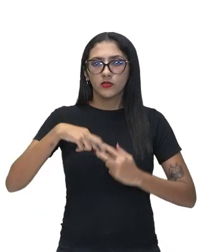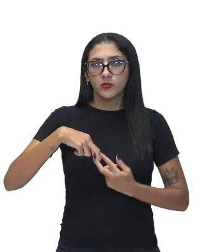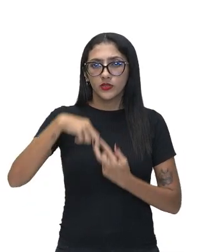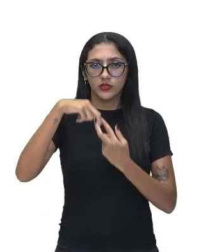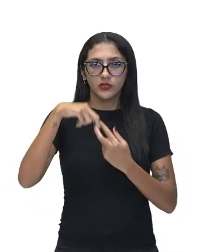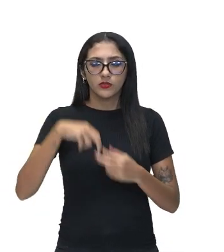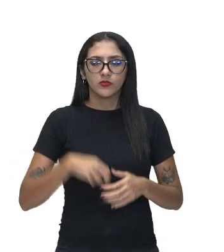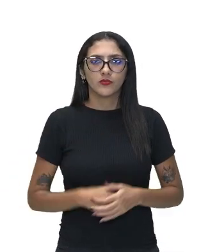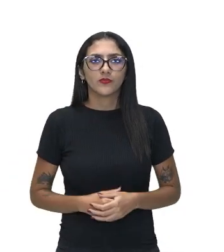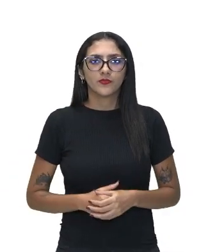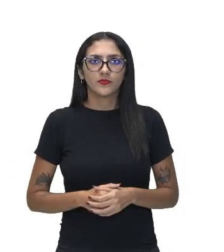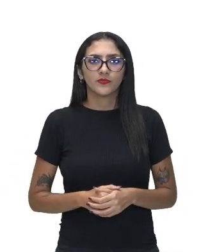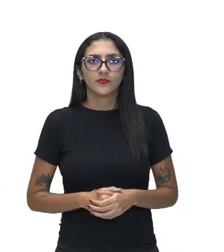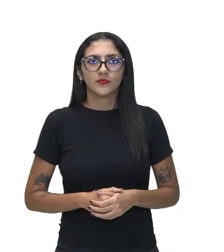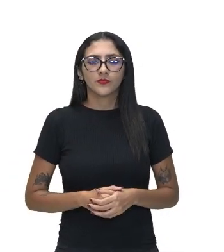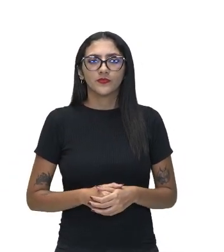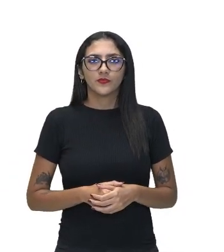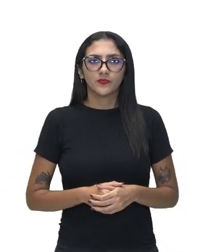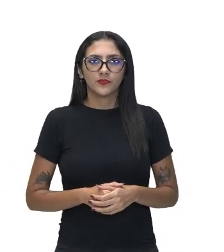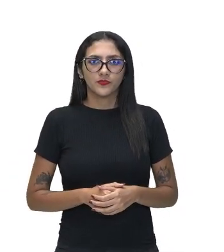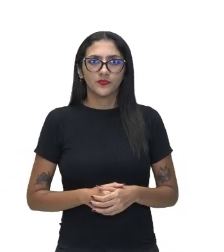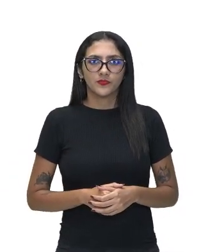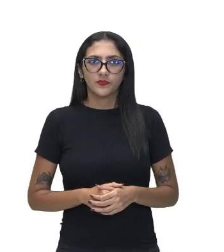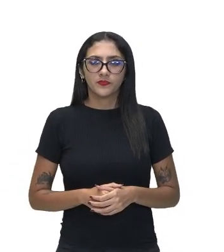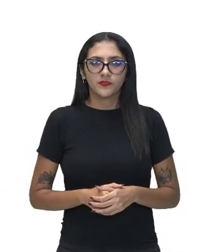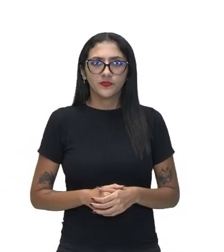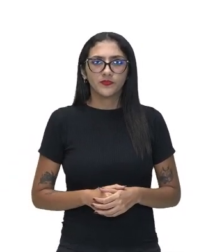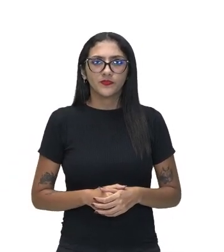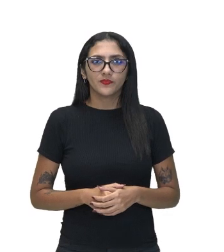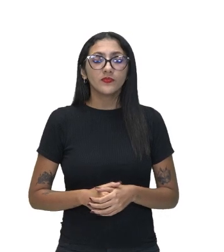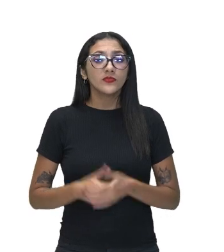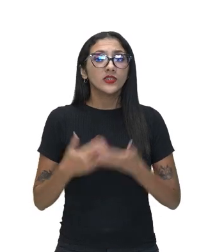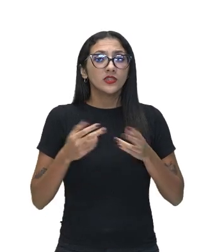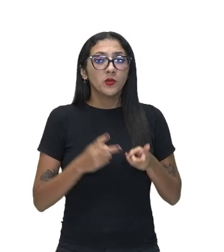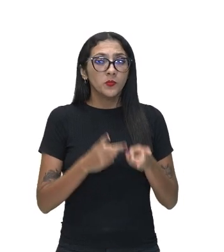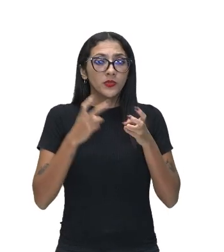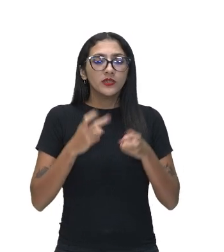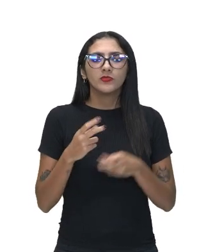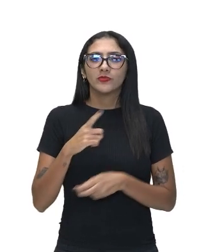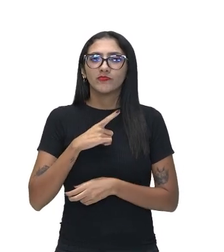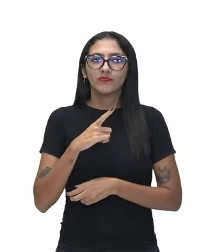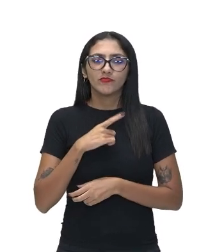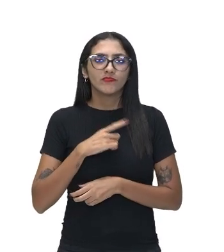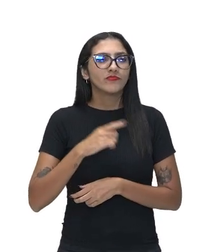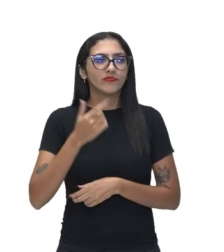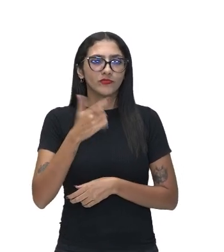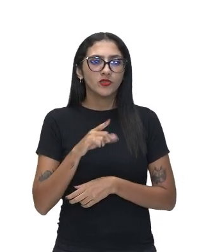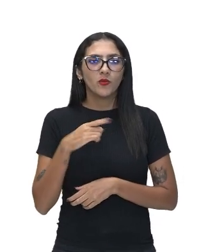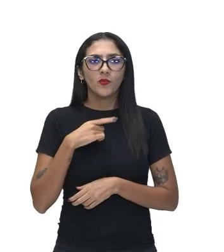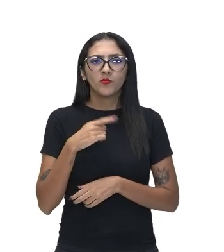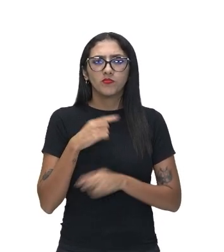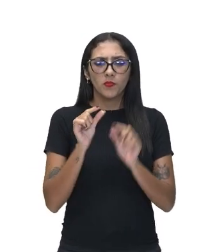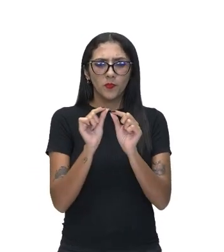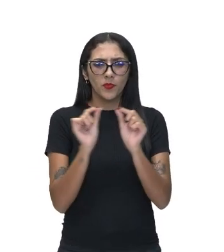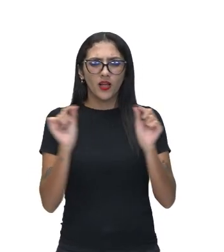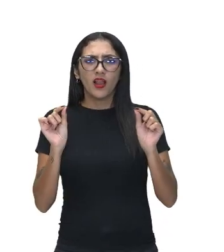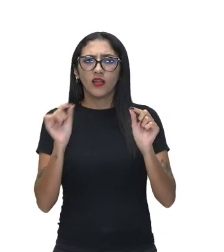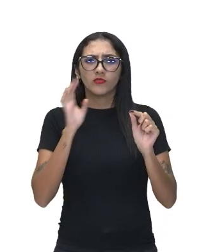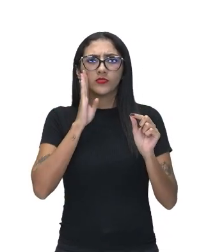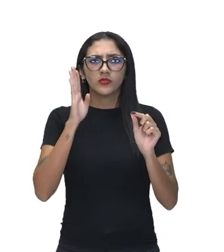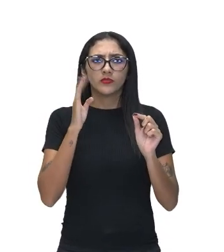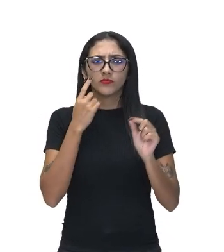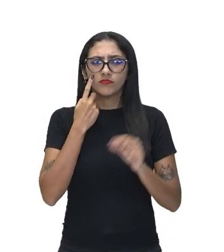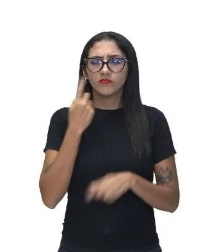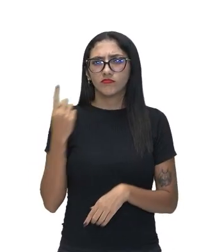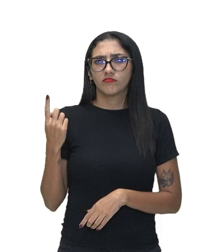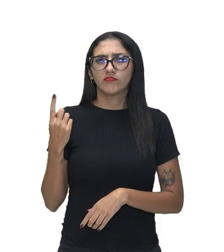7º. Ok? Então, observem aí, pessoal, que nós temos exatamente um termo destacado. Atender